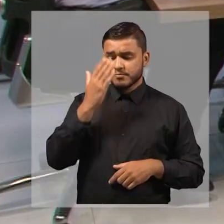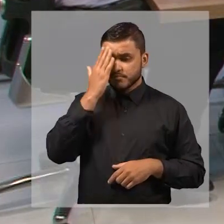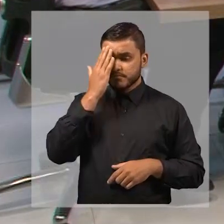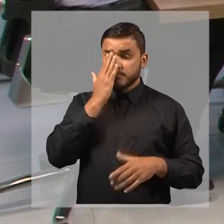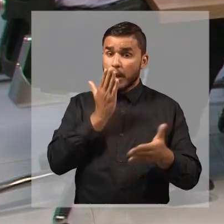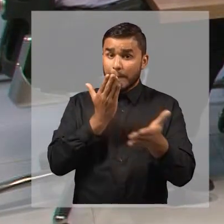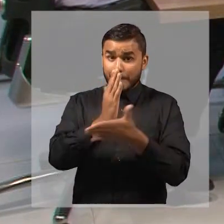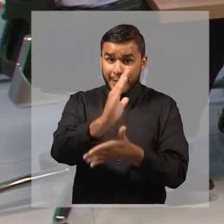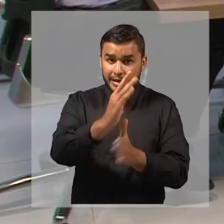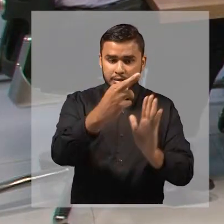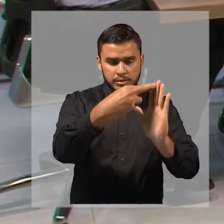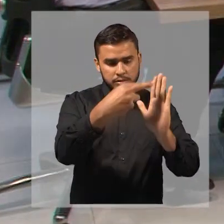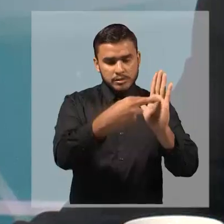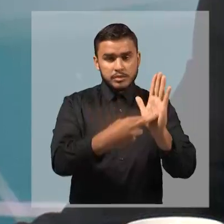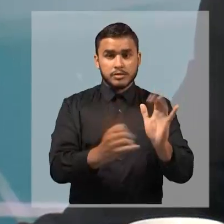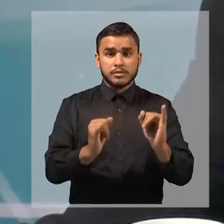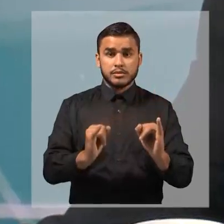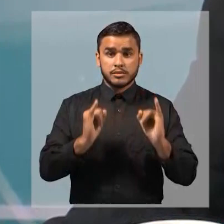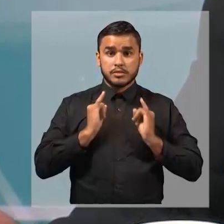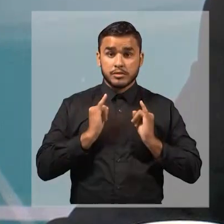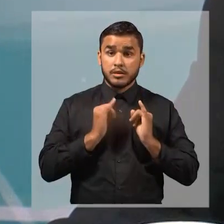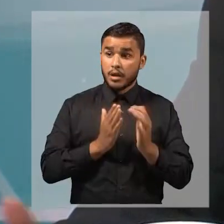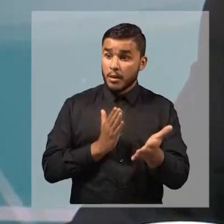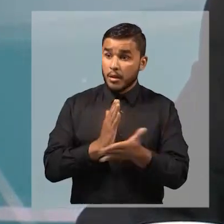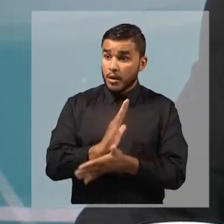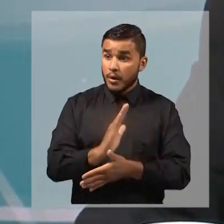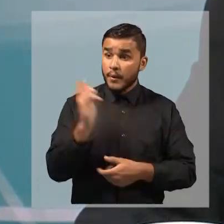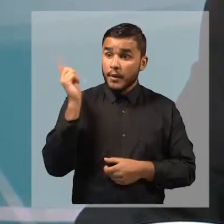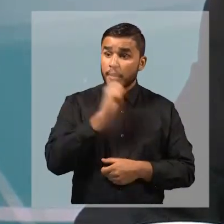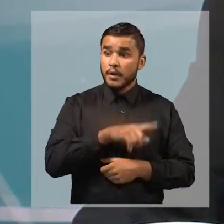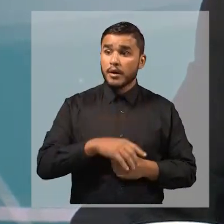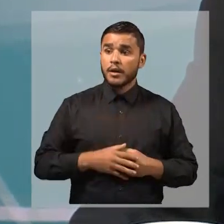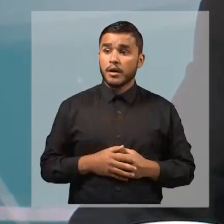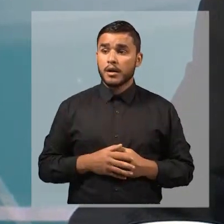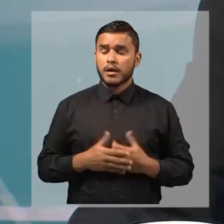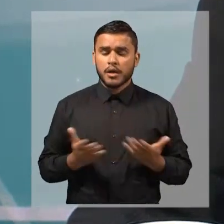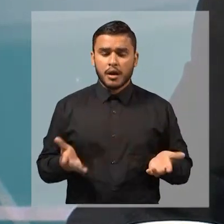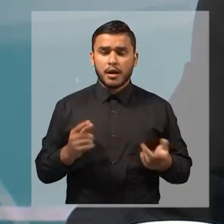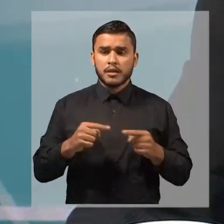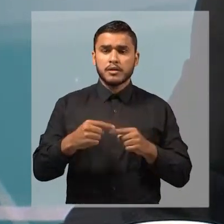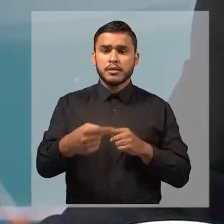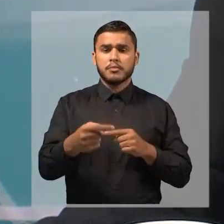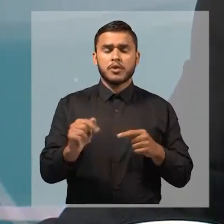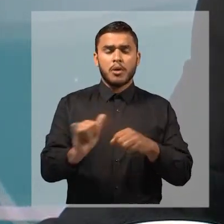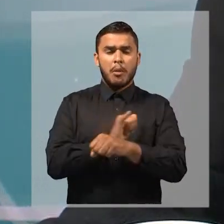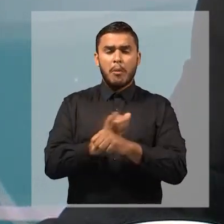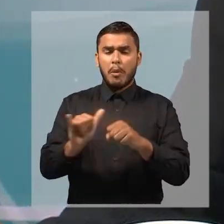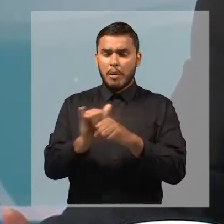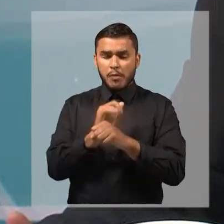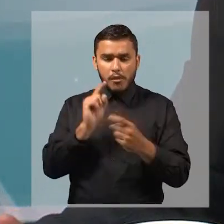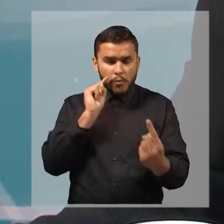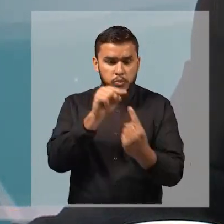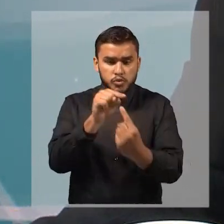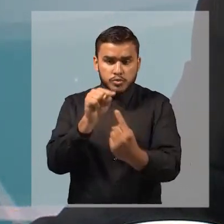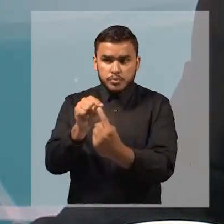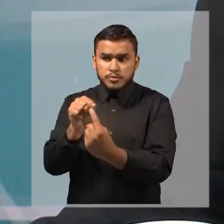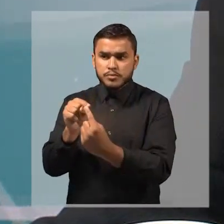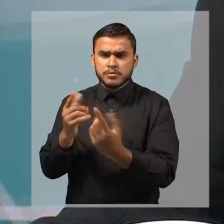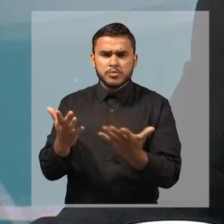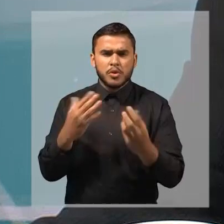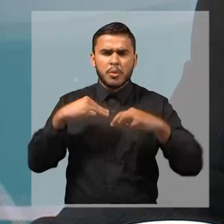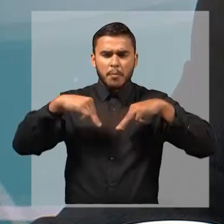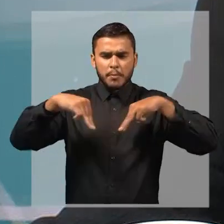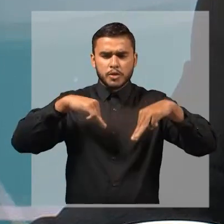esperando aprovar essa proposta, da Previdência, o projeto da Previdência, para depois fazer alguma coisa. A educação está um